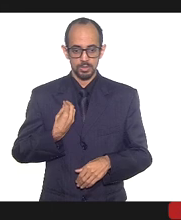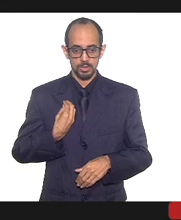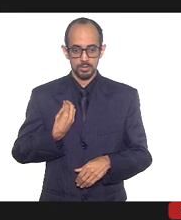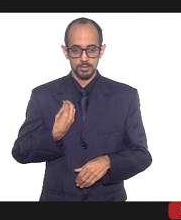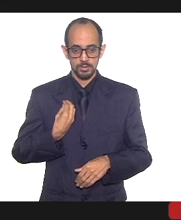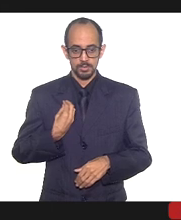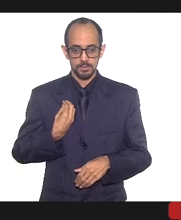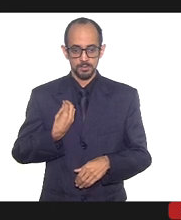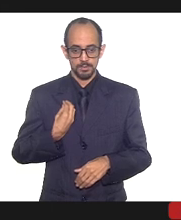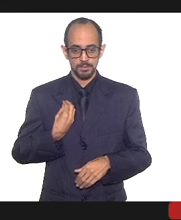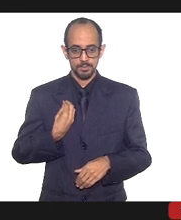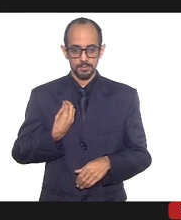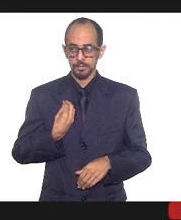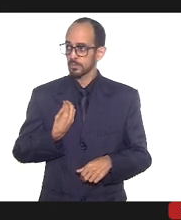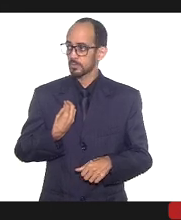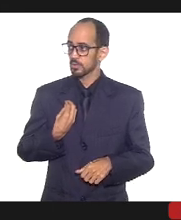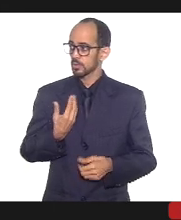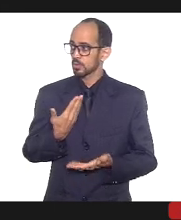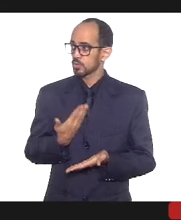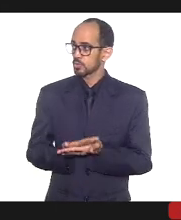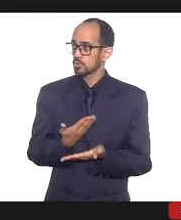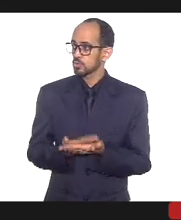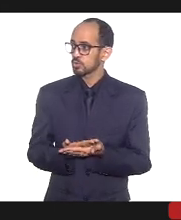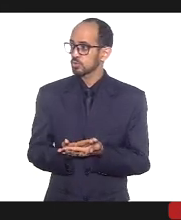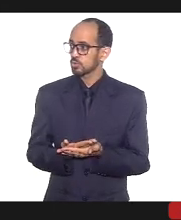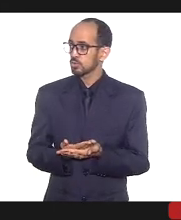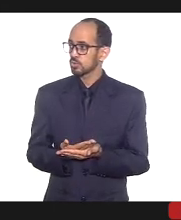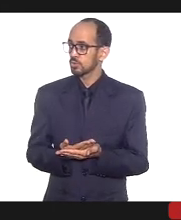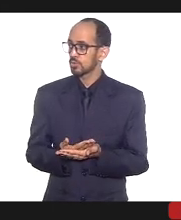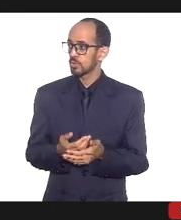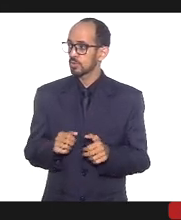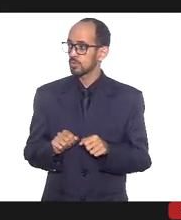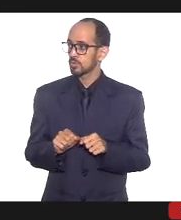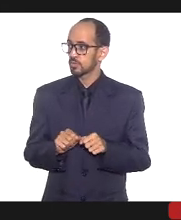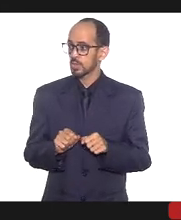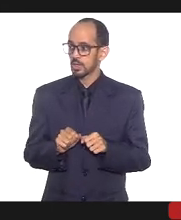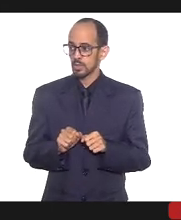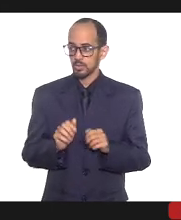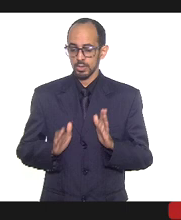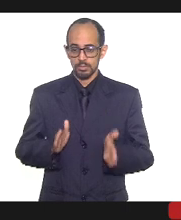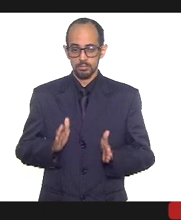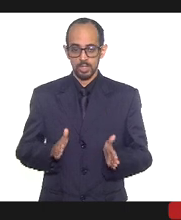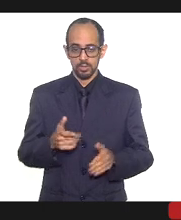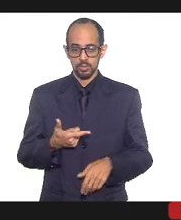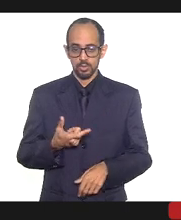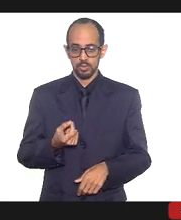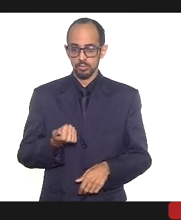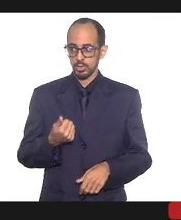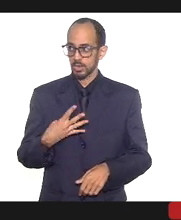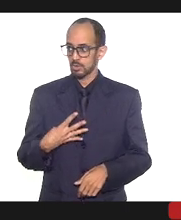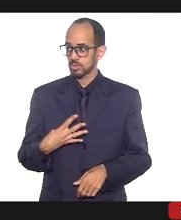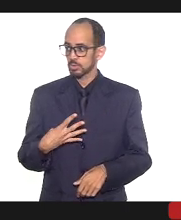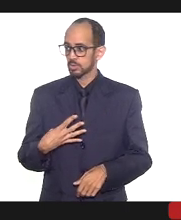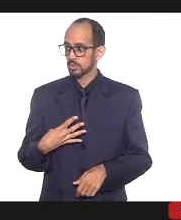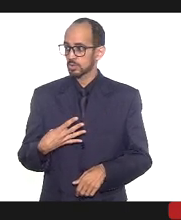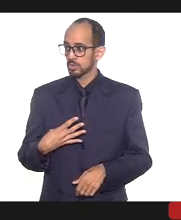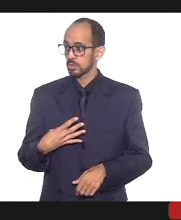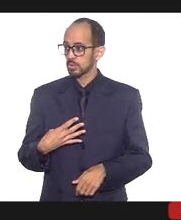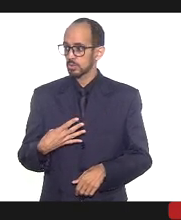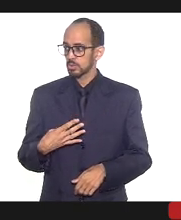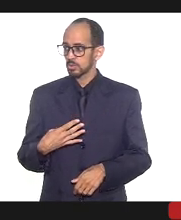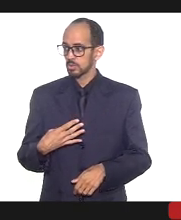que em um estudo que foi realizado dentro desse período de 2014 a 2020, de acordo com o